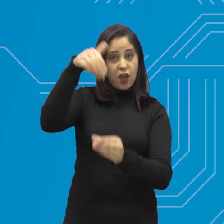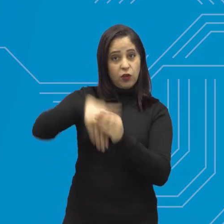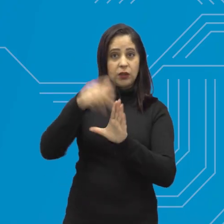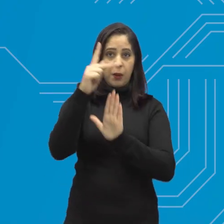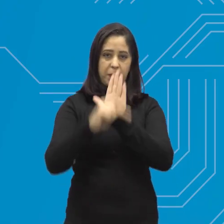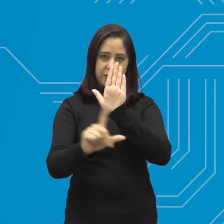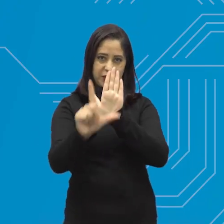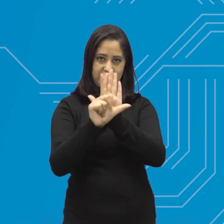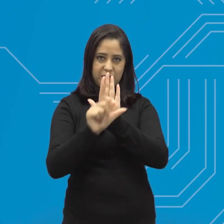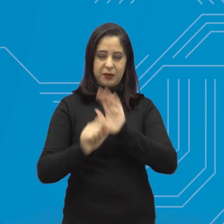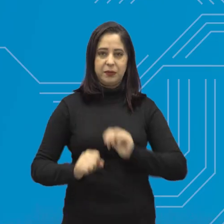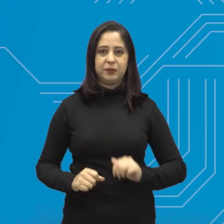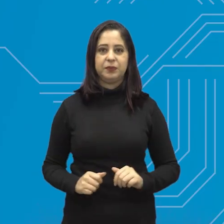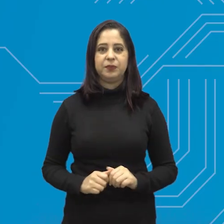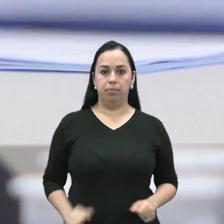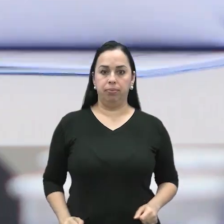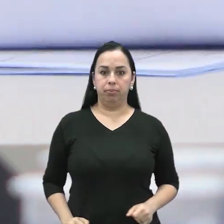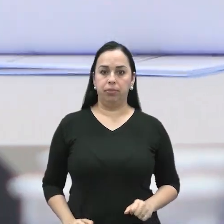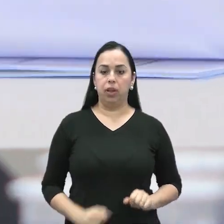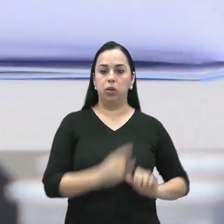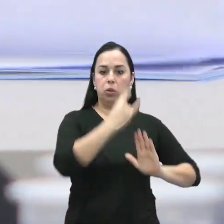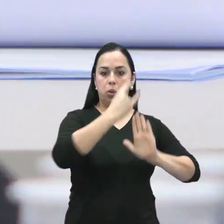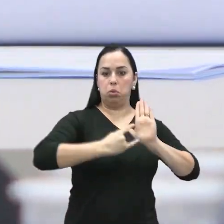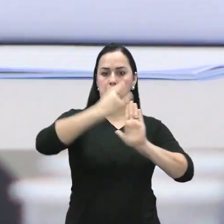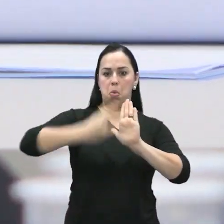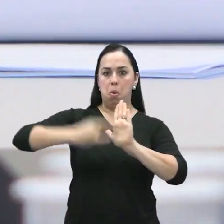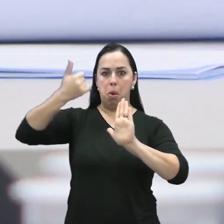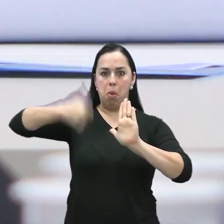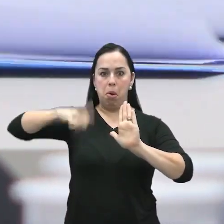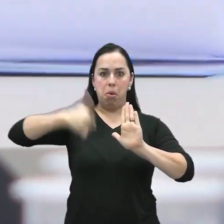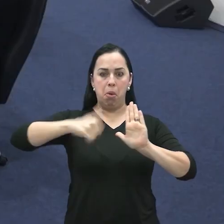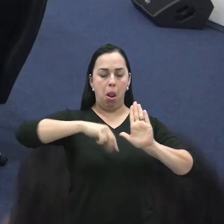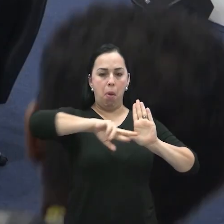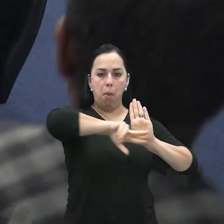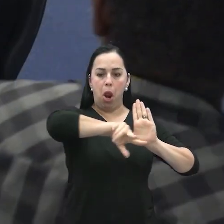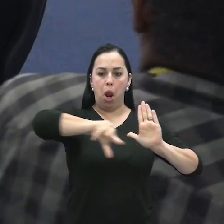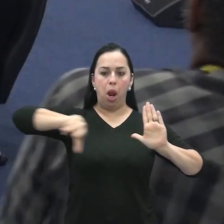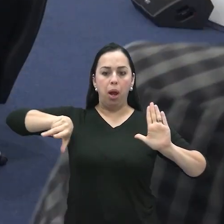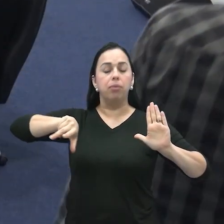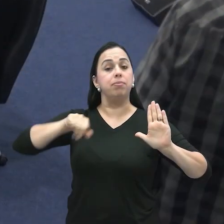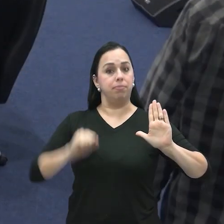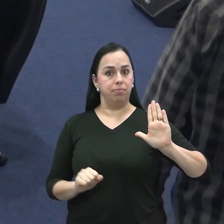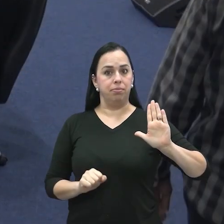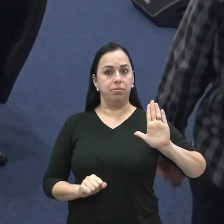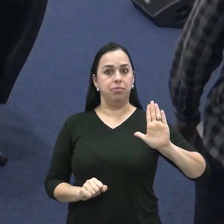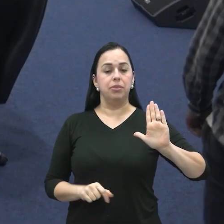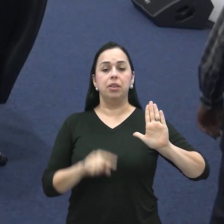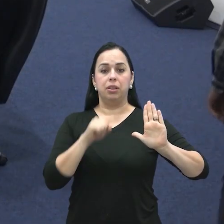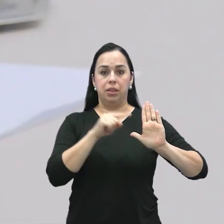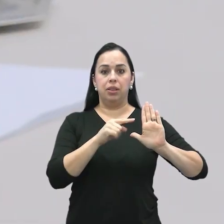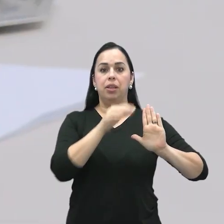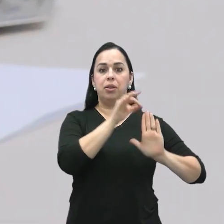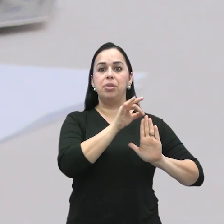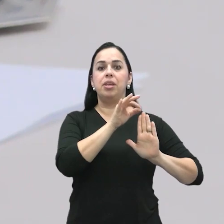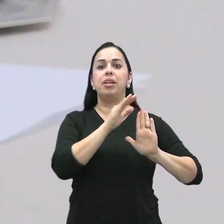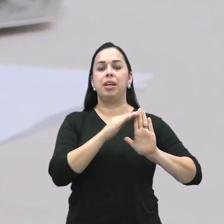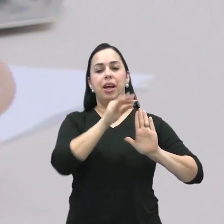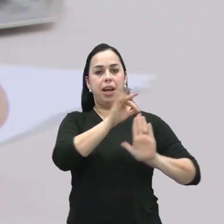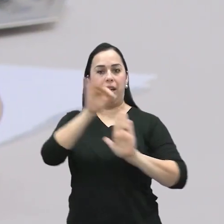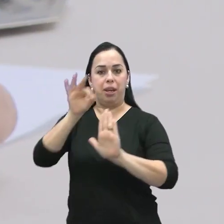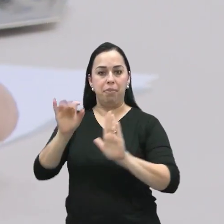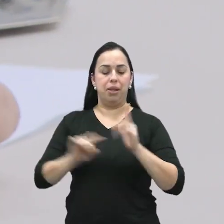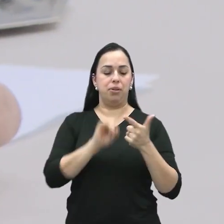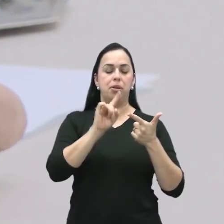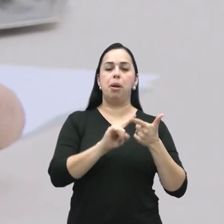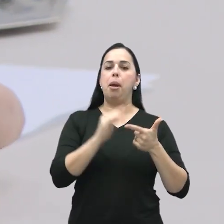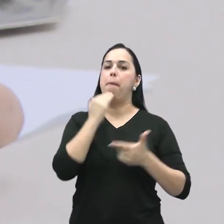e votaram projetos de lei. Entre os documentos apreciados durante a 19ª sessão do ano estão requerimentos